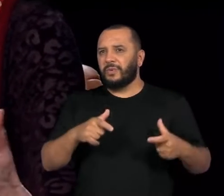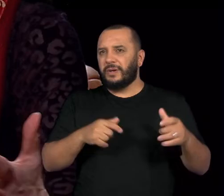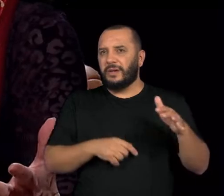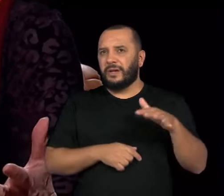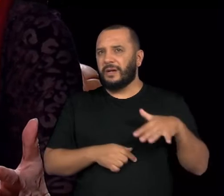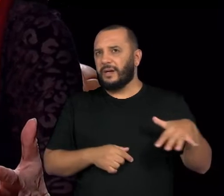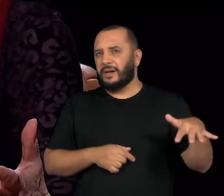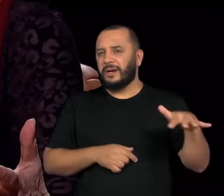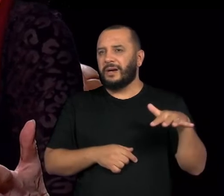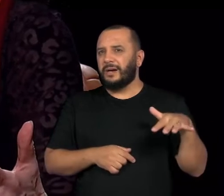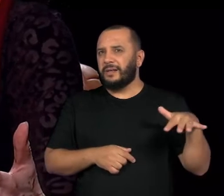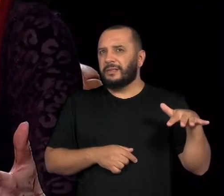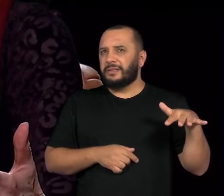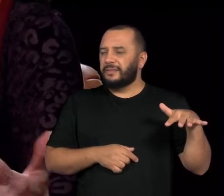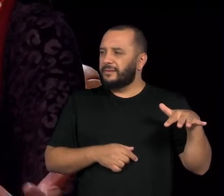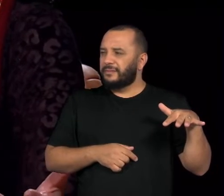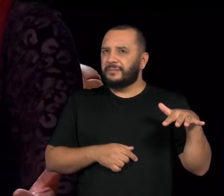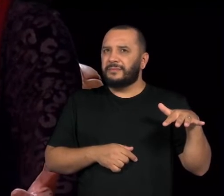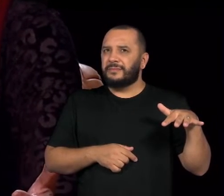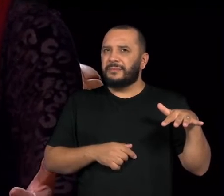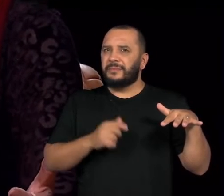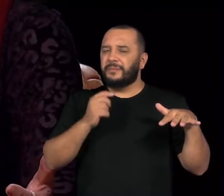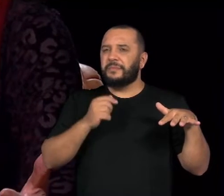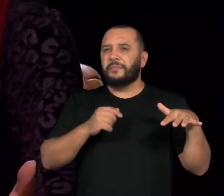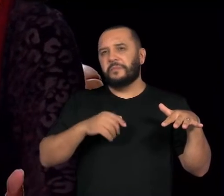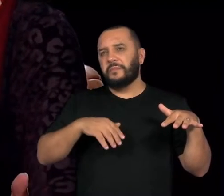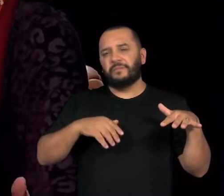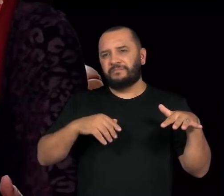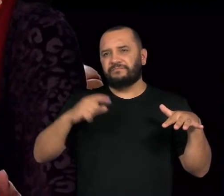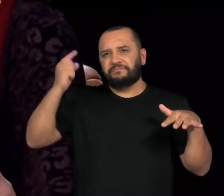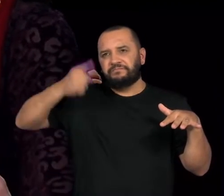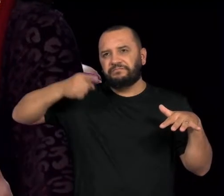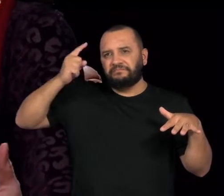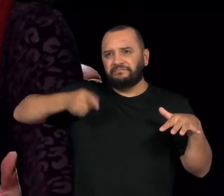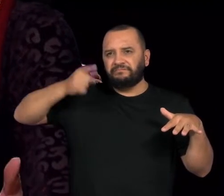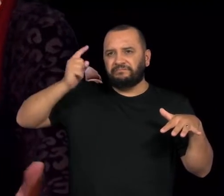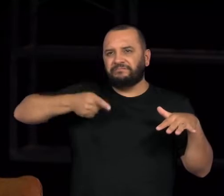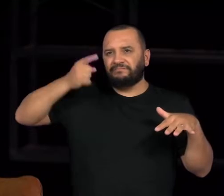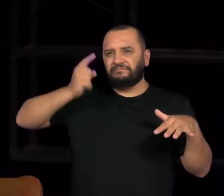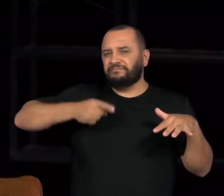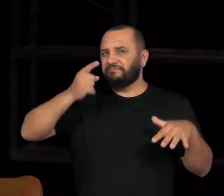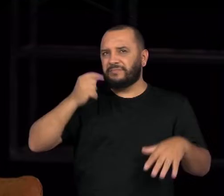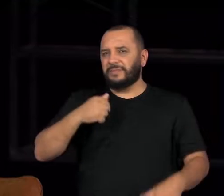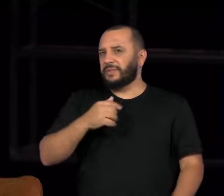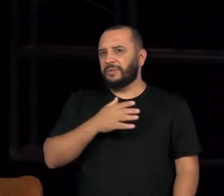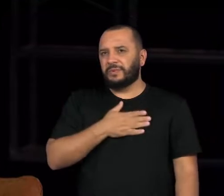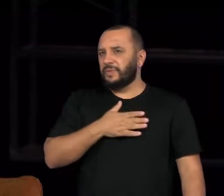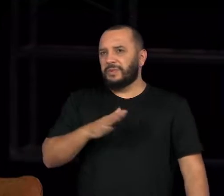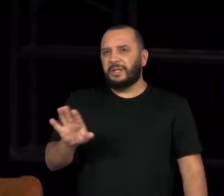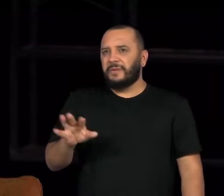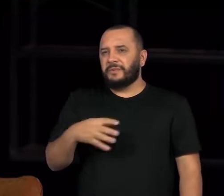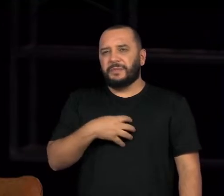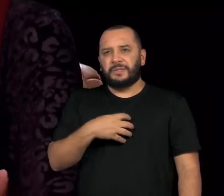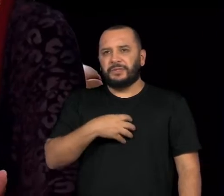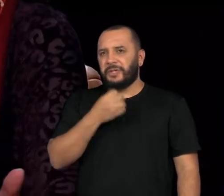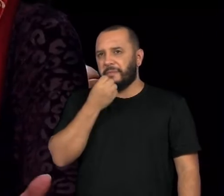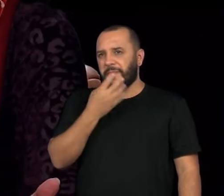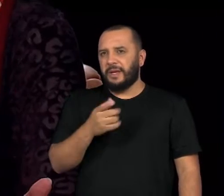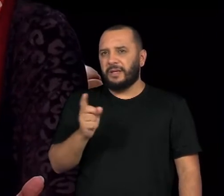eu não gosto de dizer essas coisas, mas era um lugar muito autoritário. E eu não me sentia bem,